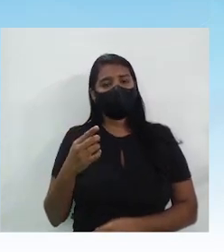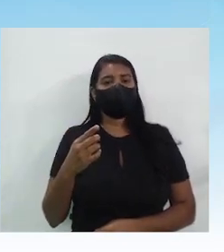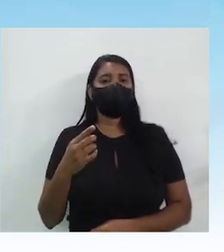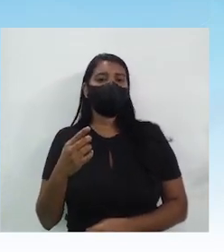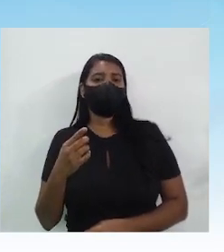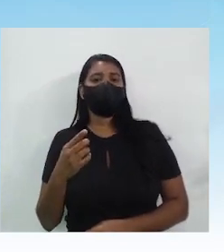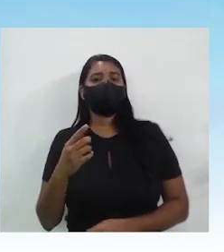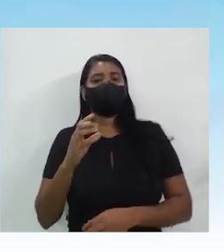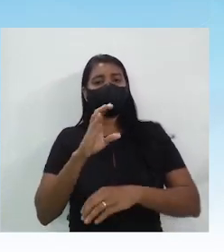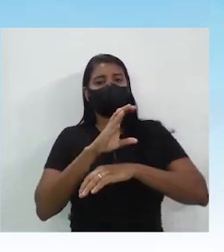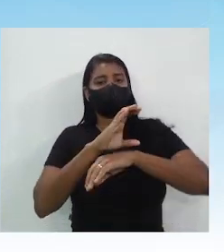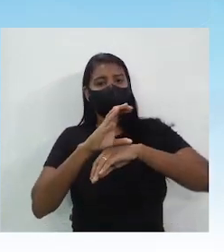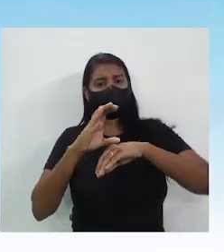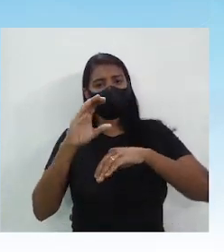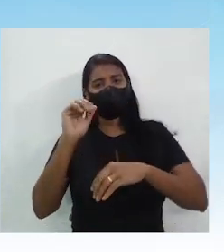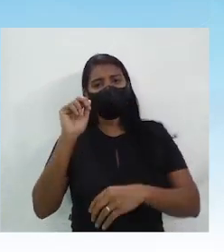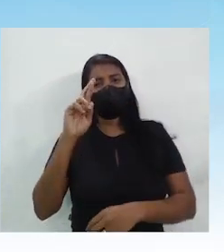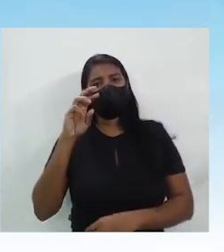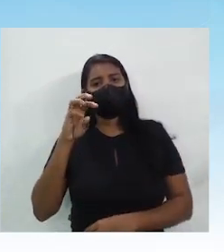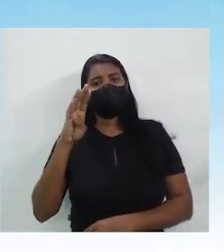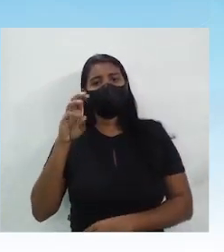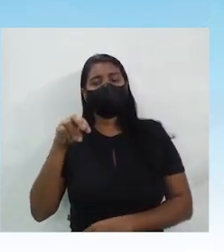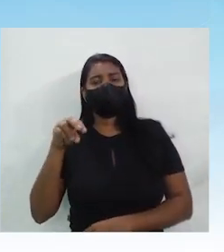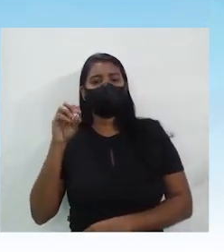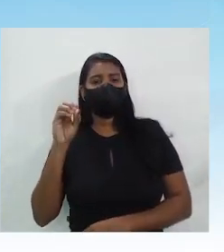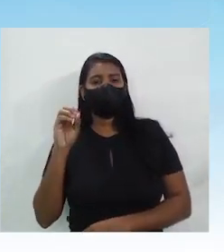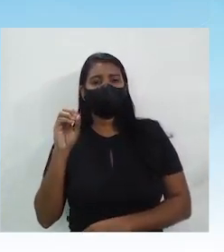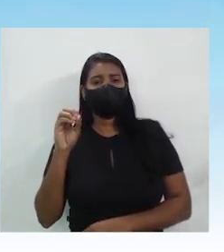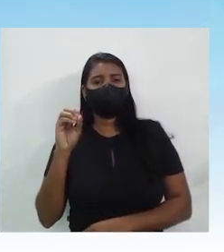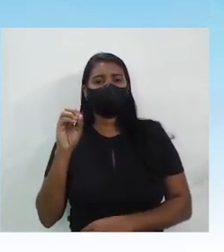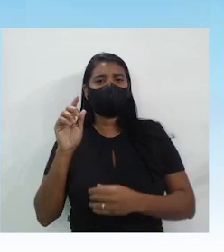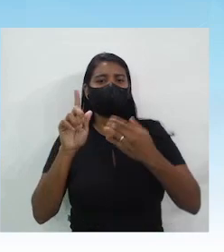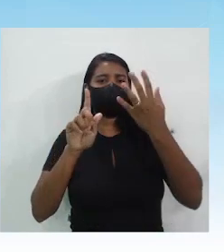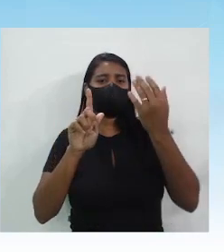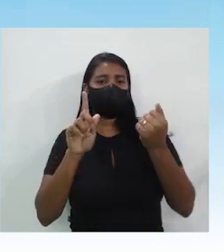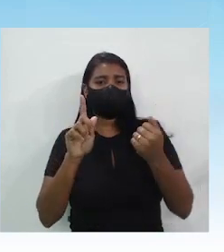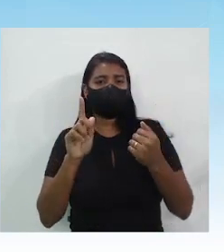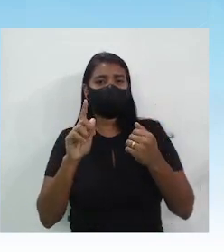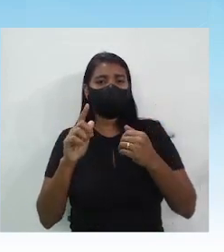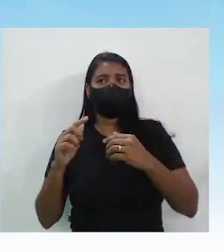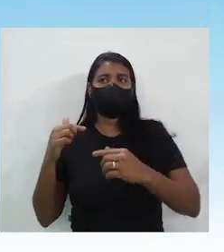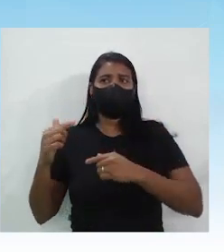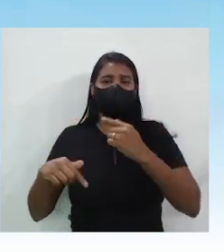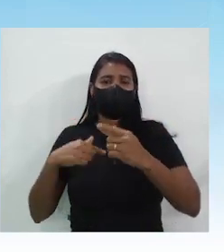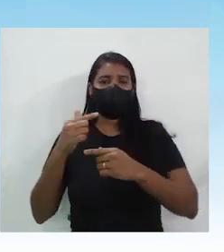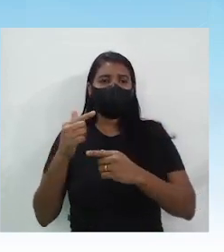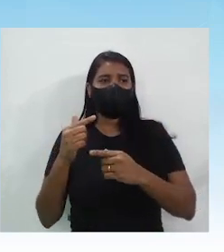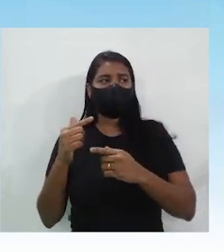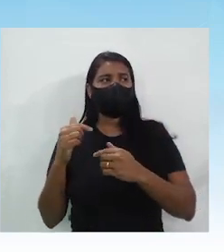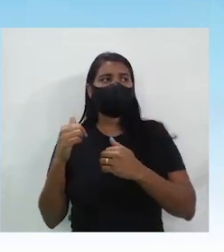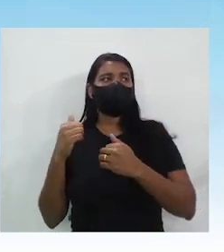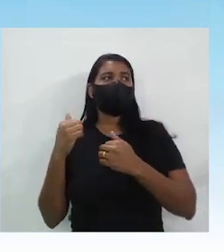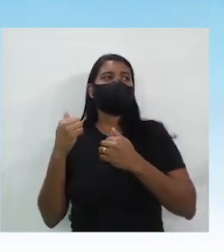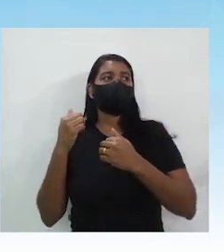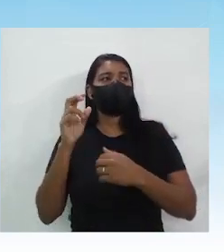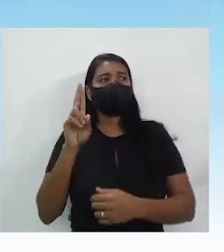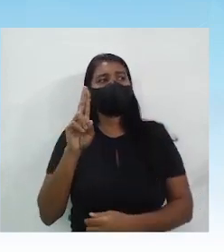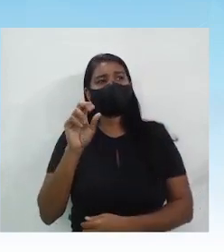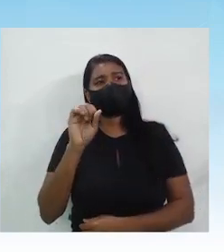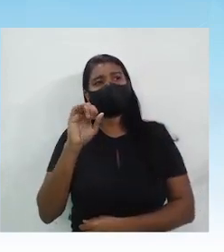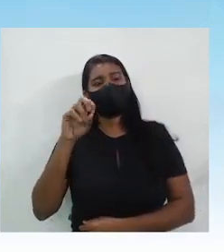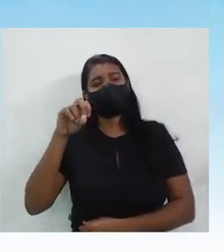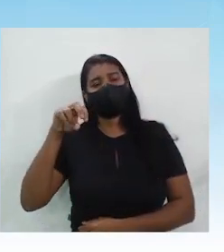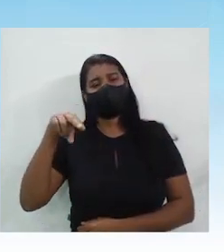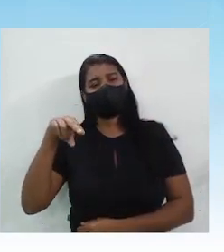de toneladas de carbono na atmosfera. Como incremento na produção de usinas